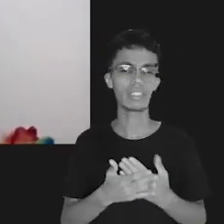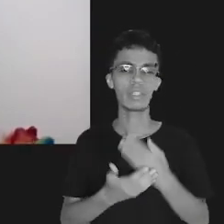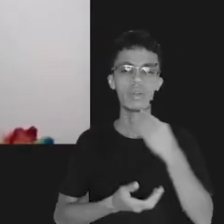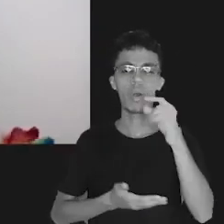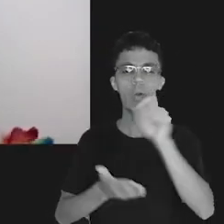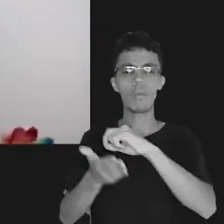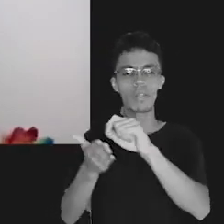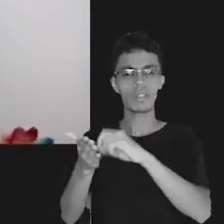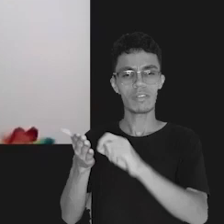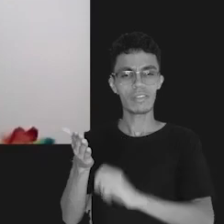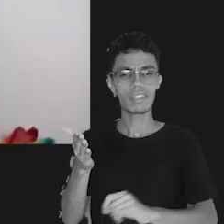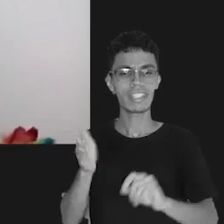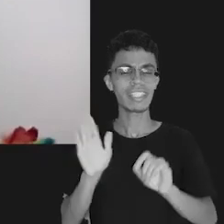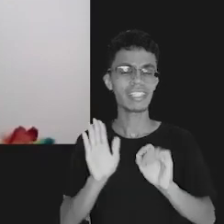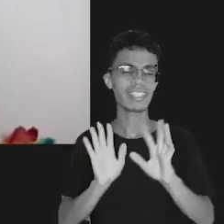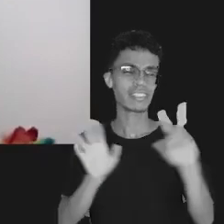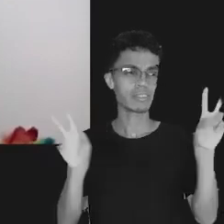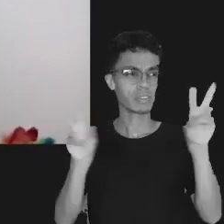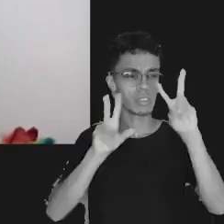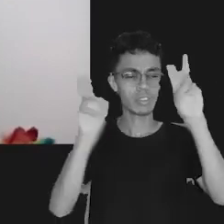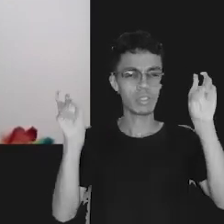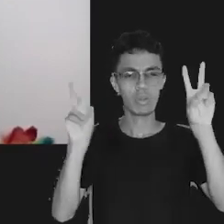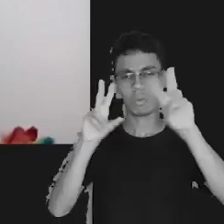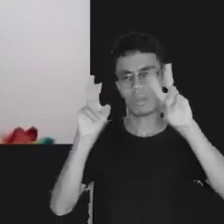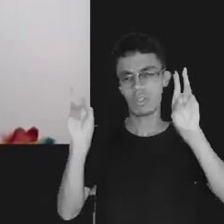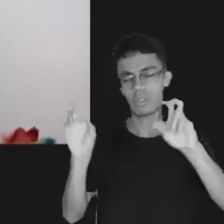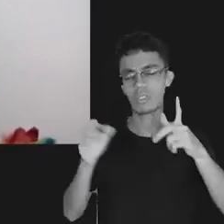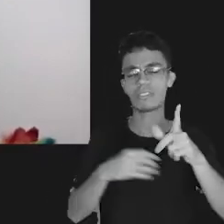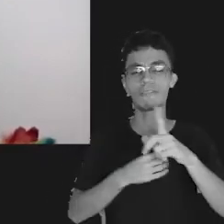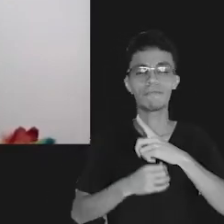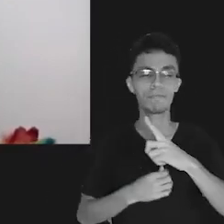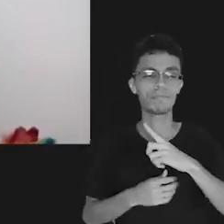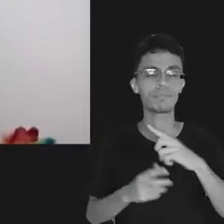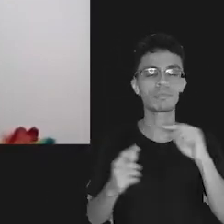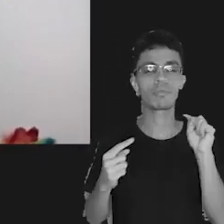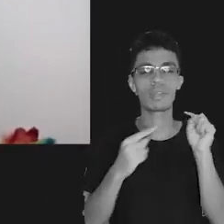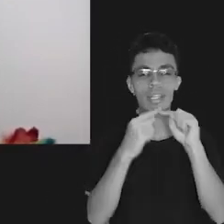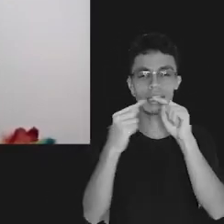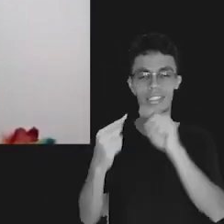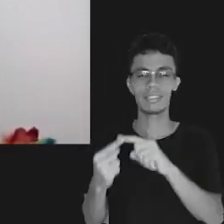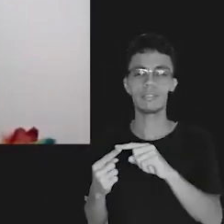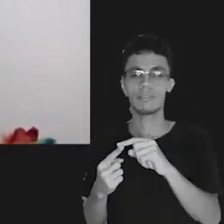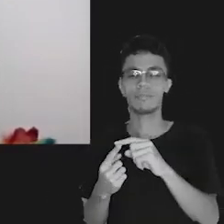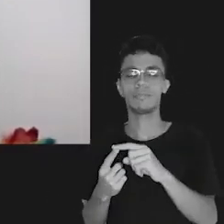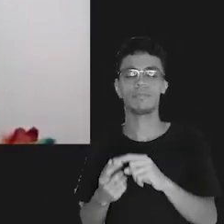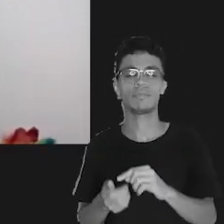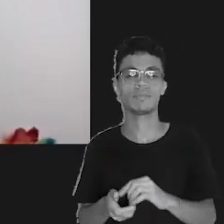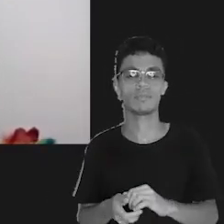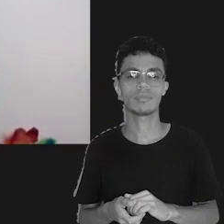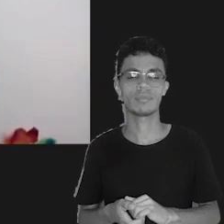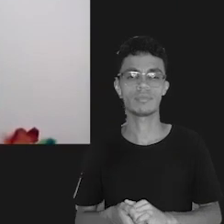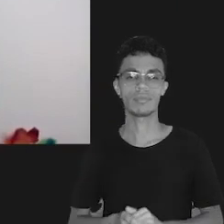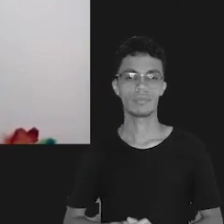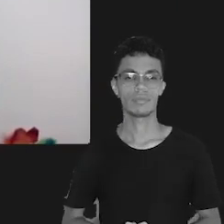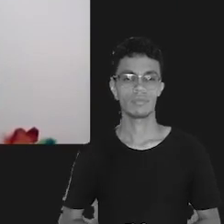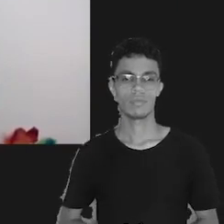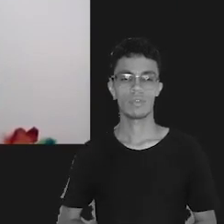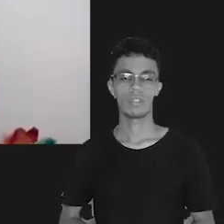maneira de escrever, não só nos assuntos, que os assuntos até têm uma coisa em comum que ronda, que é essa questão